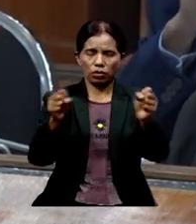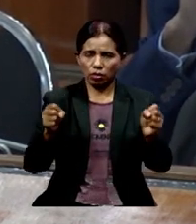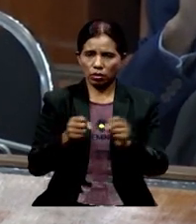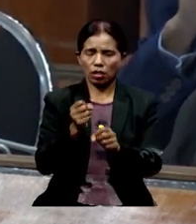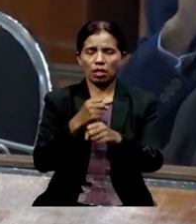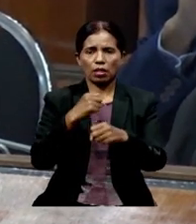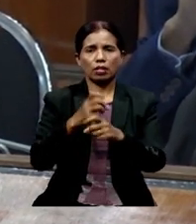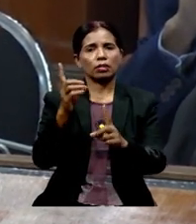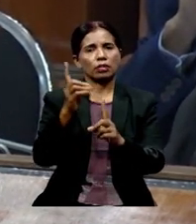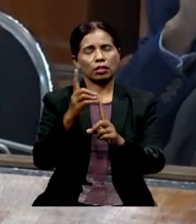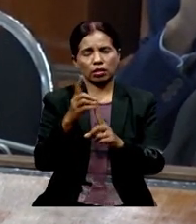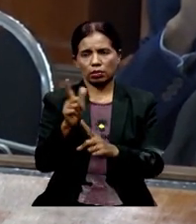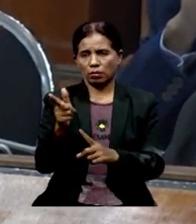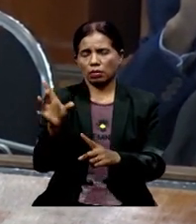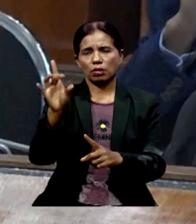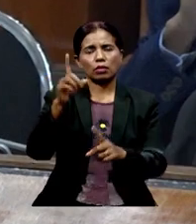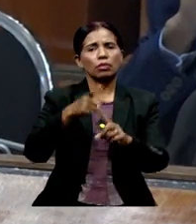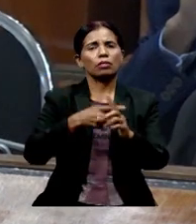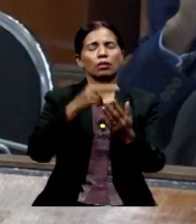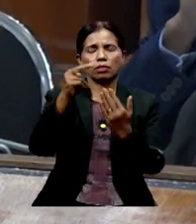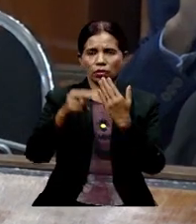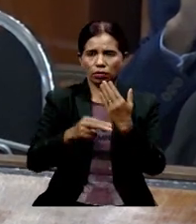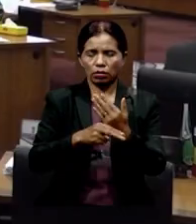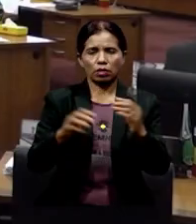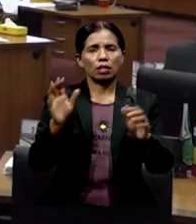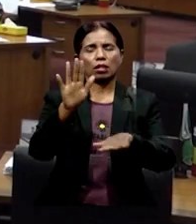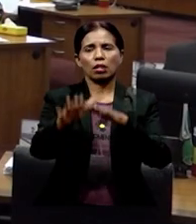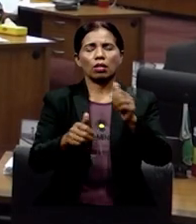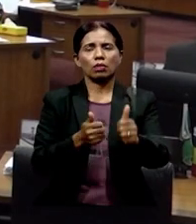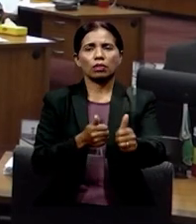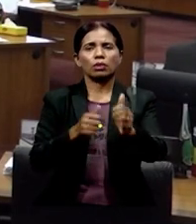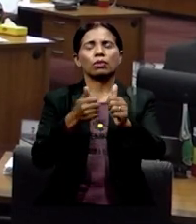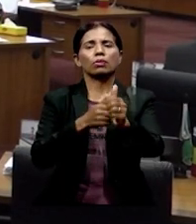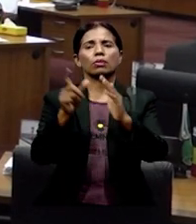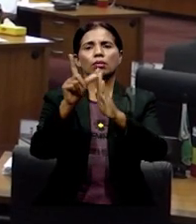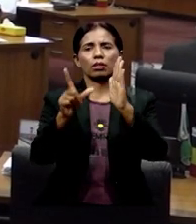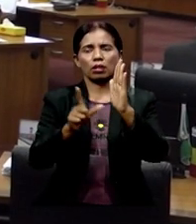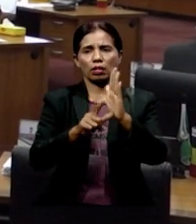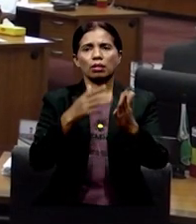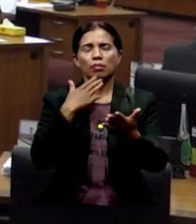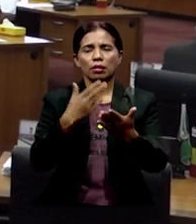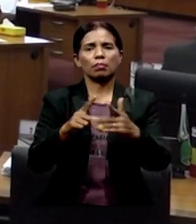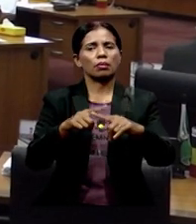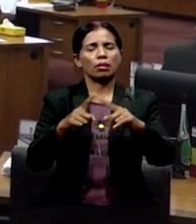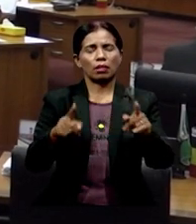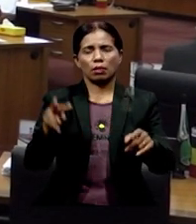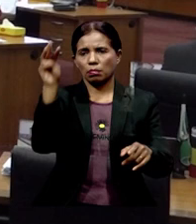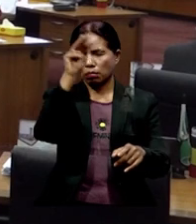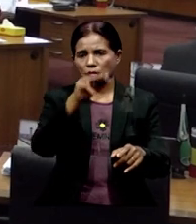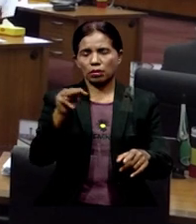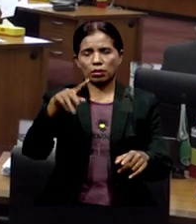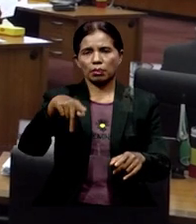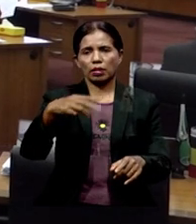realiza e Loron Ronulo resinualo o fula novembro, né? Lá o dia que no tuir lei nebe estabeleceu, né? Mas bem, a monitorização